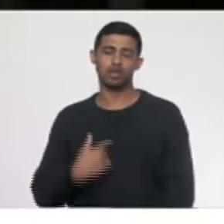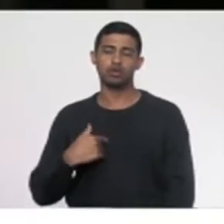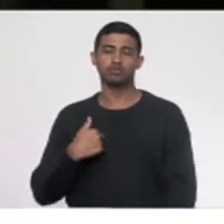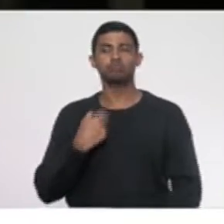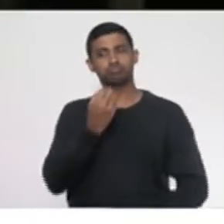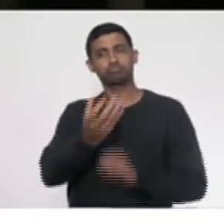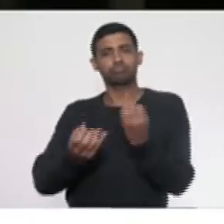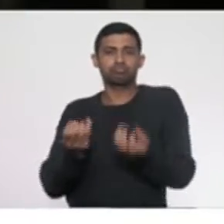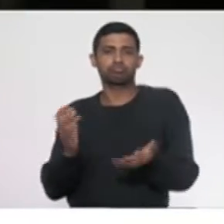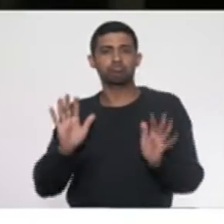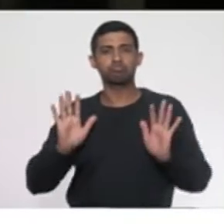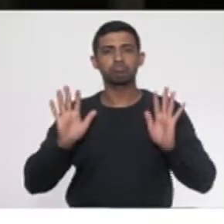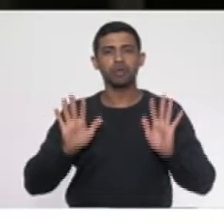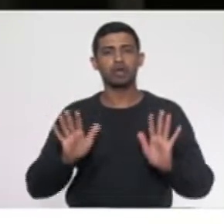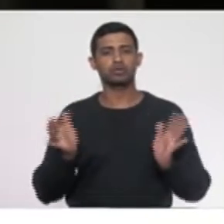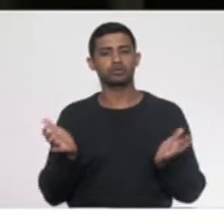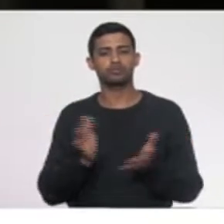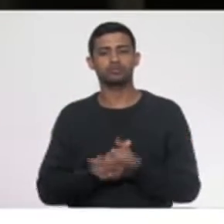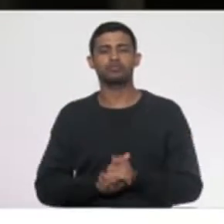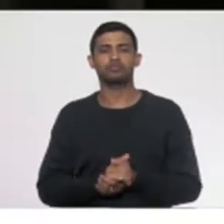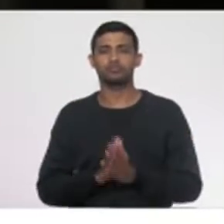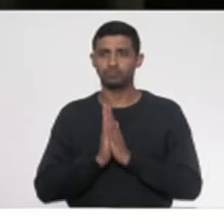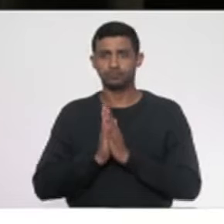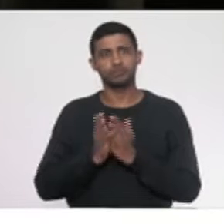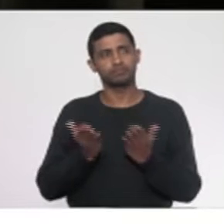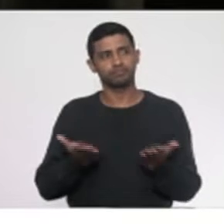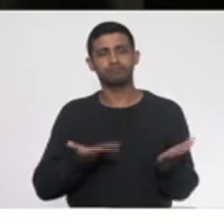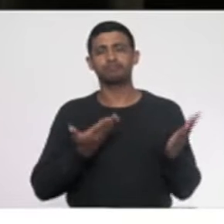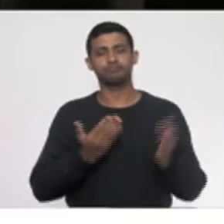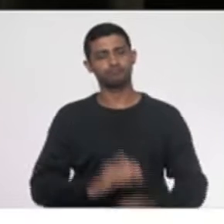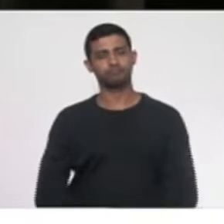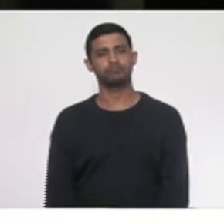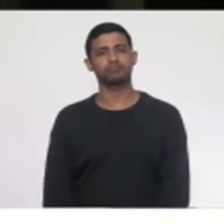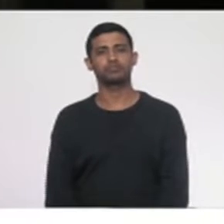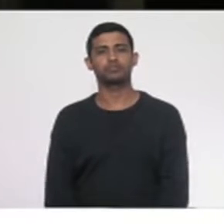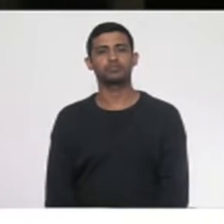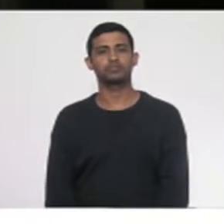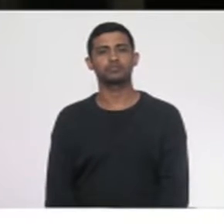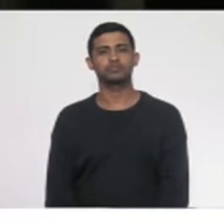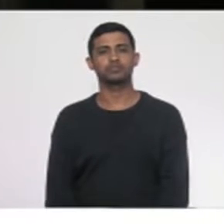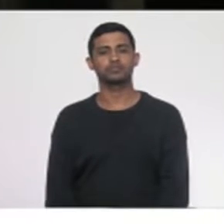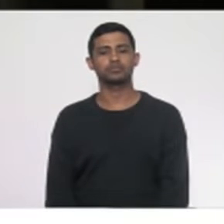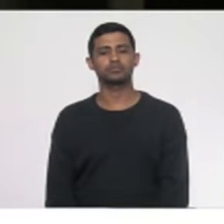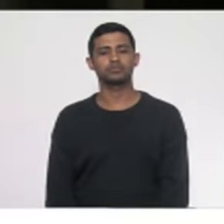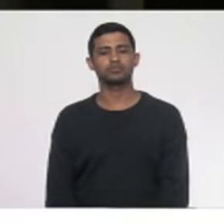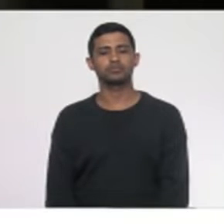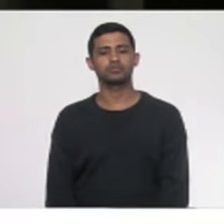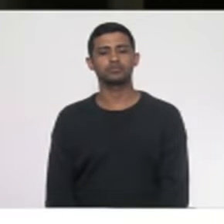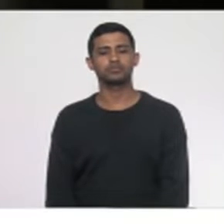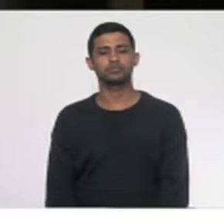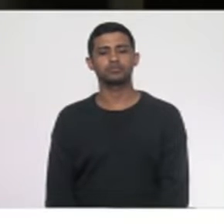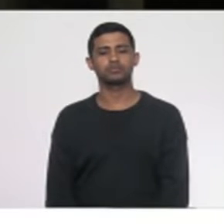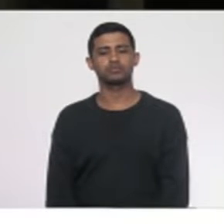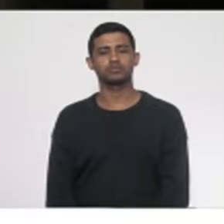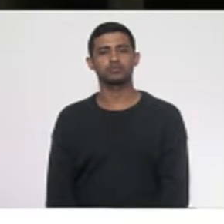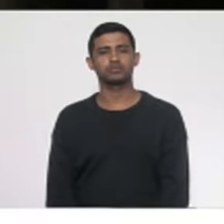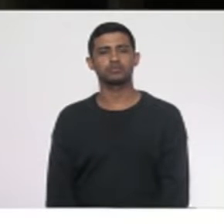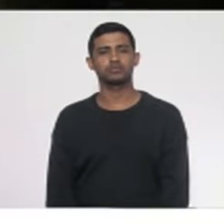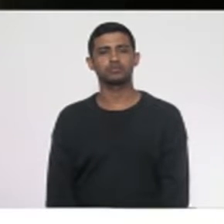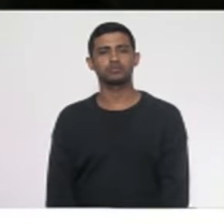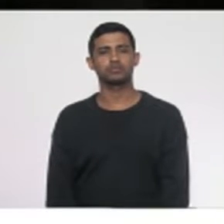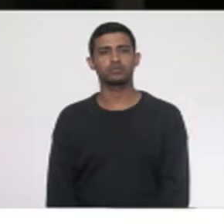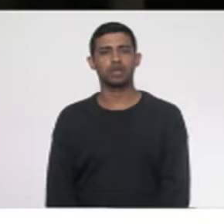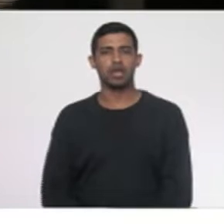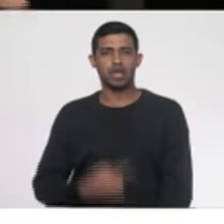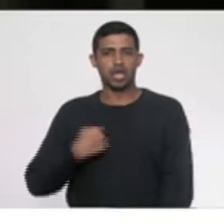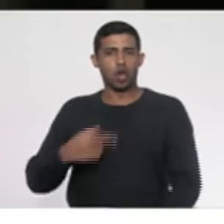mas, pedi por favor, é que eu não dispunha dessa possibilidade de entregar o